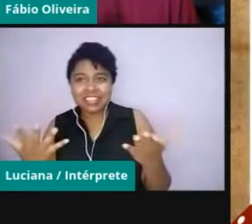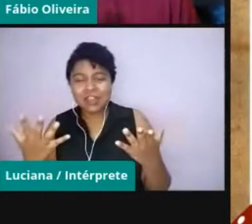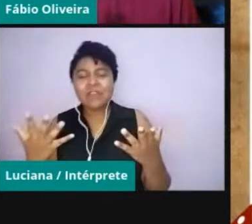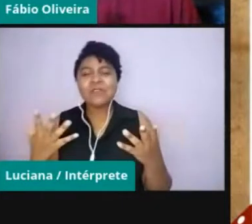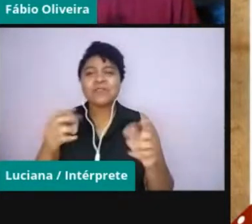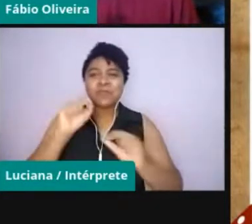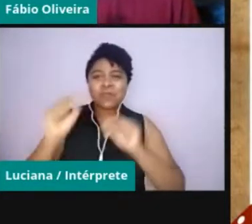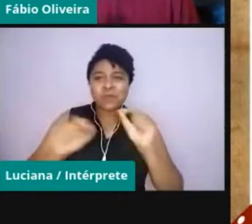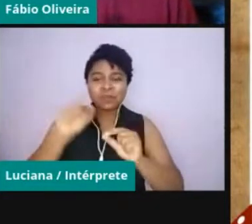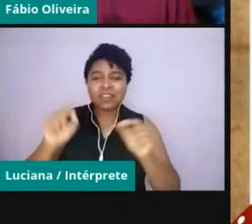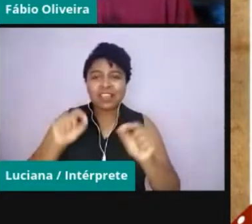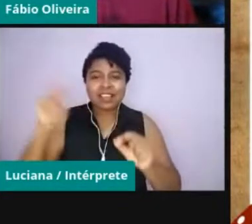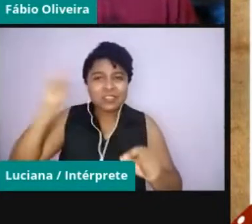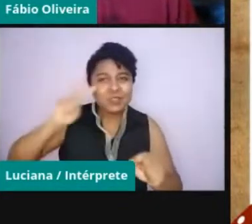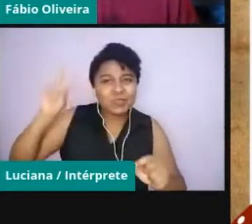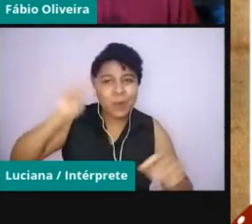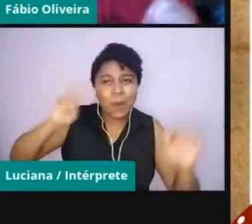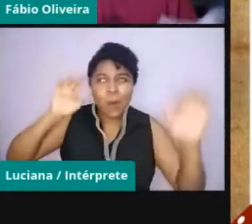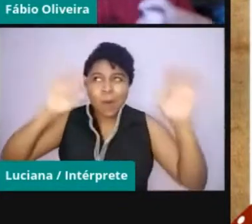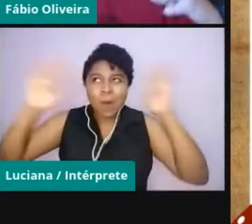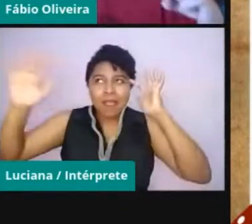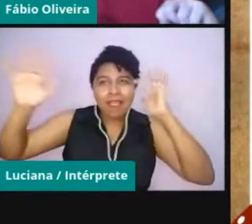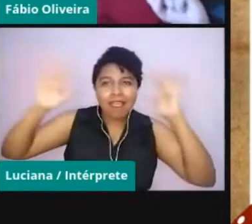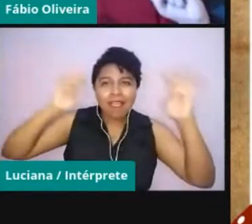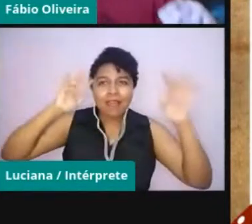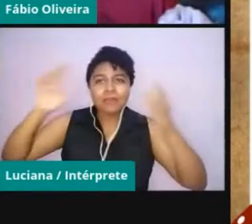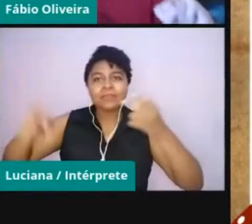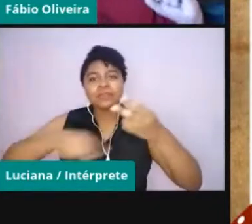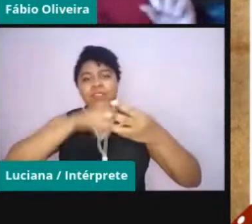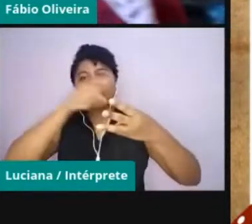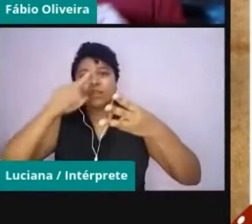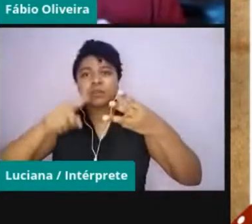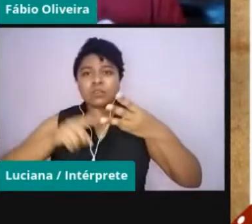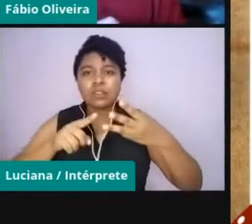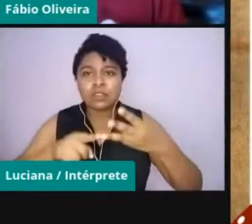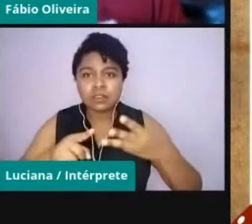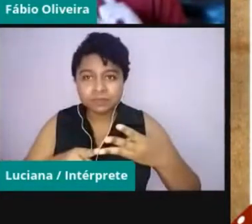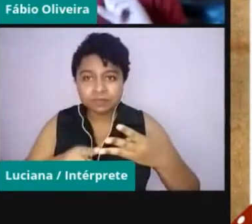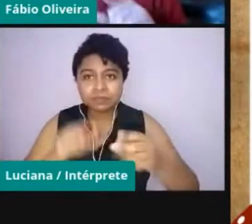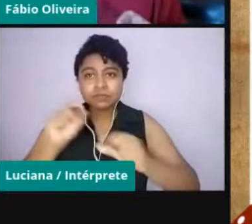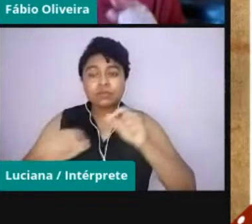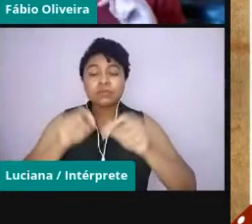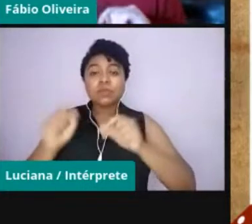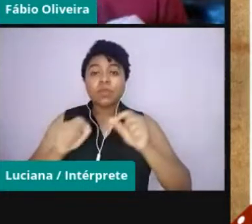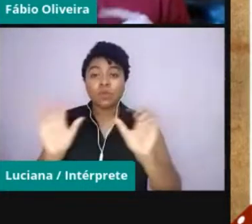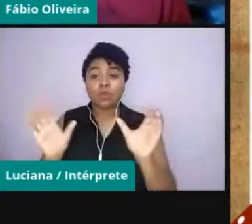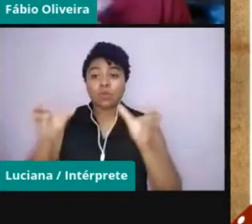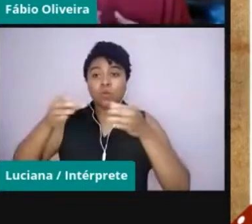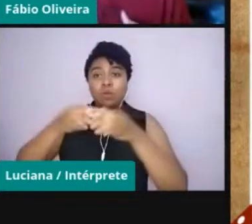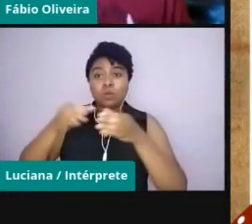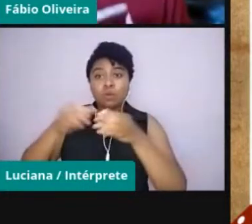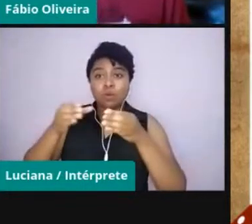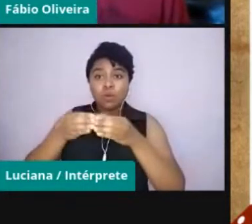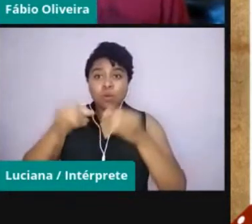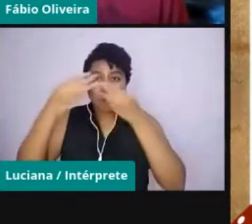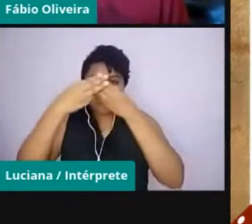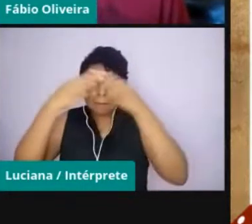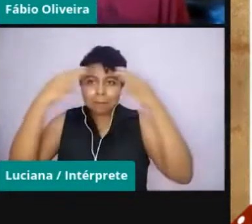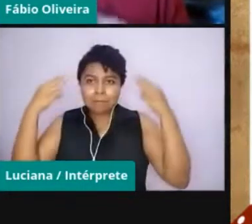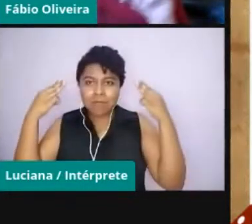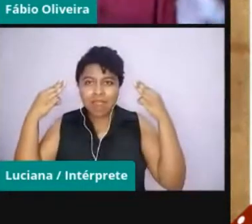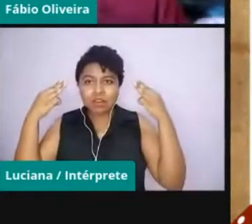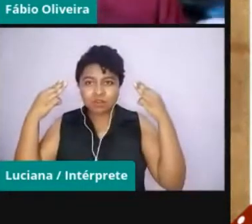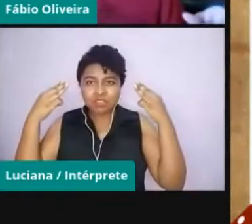um gancho do interesse deles. O terceiro era os rituais dos magos. Quem eram esses magos? Os magos eram os vilões da